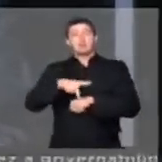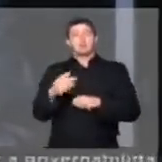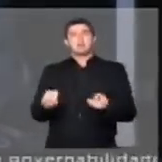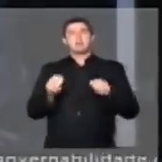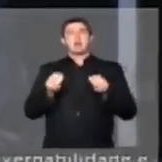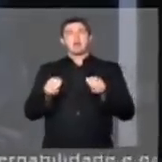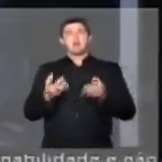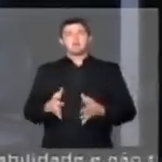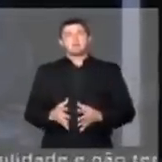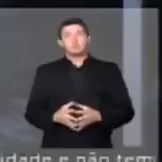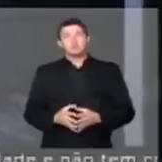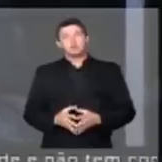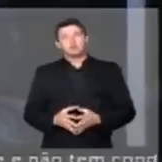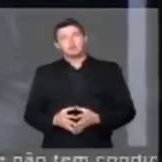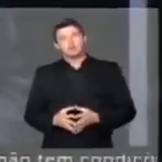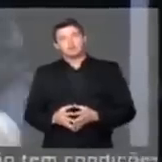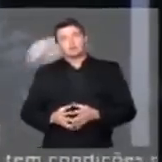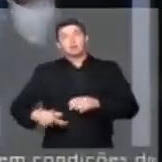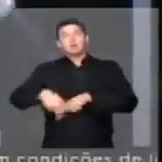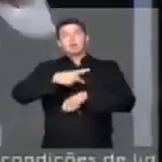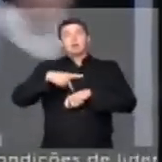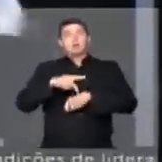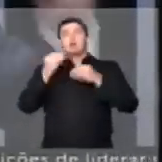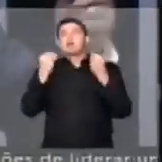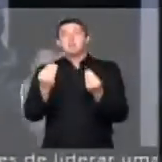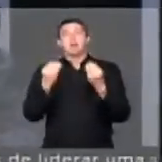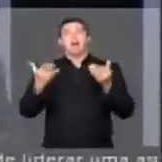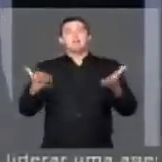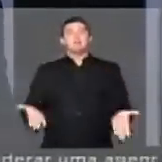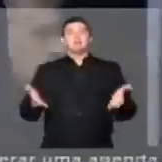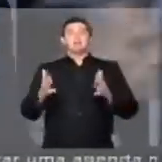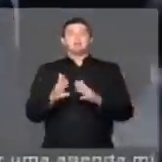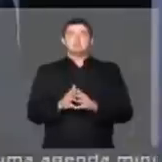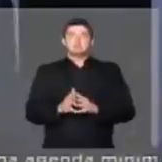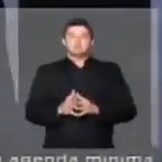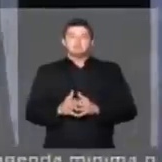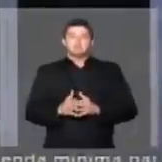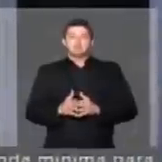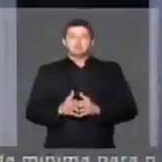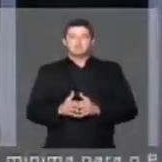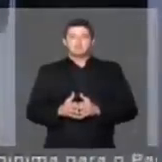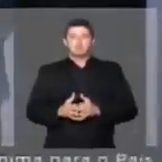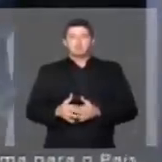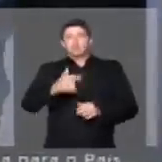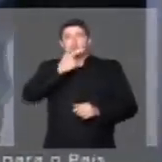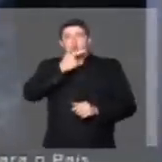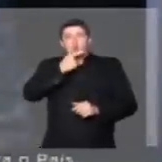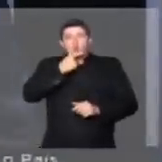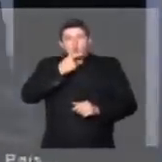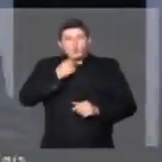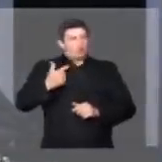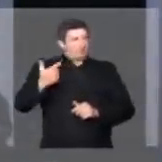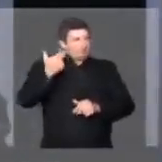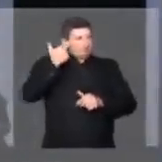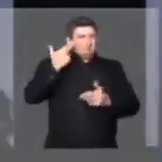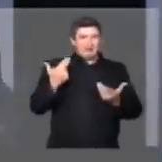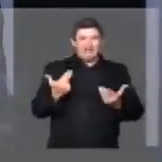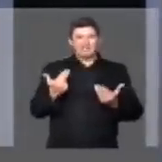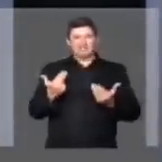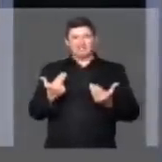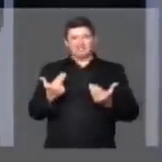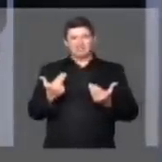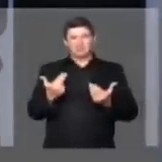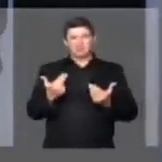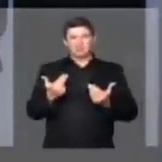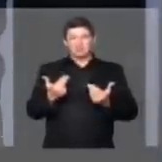esse? Que país é esse? Onde um bandido,